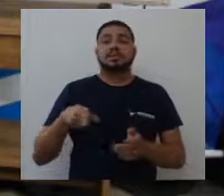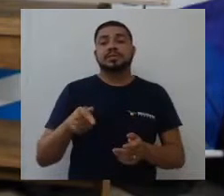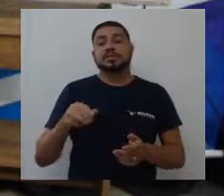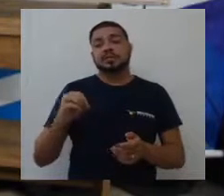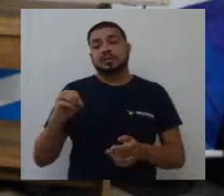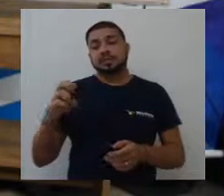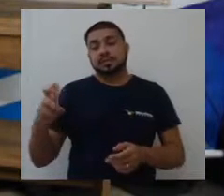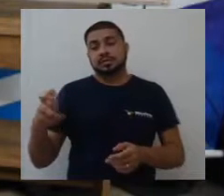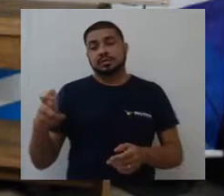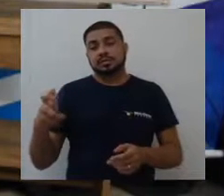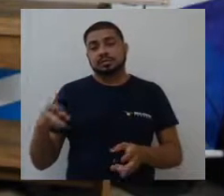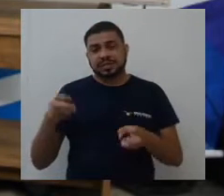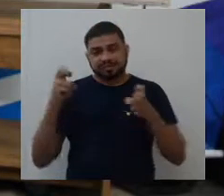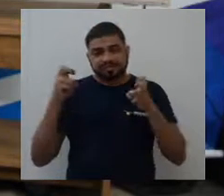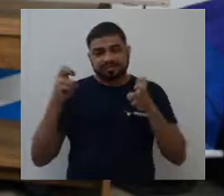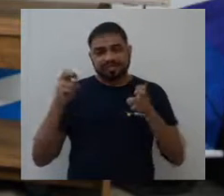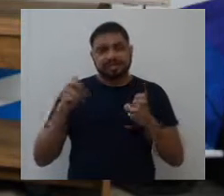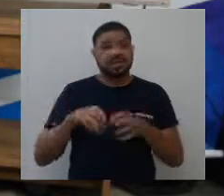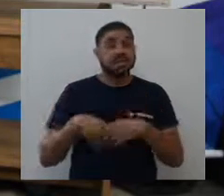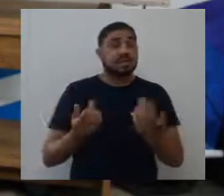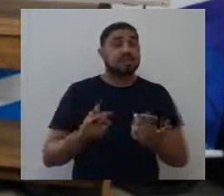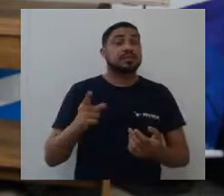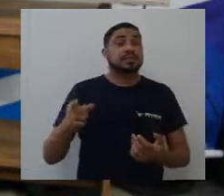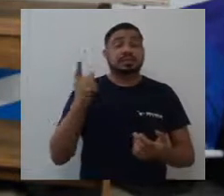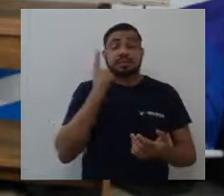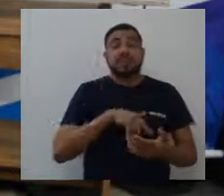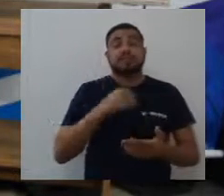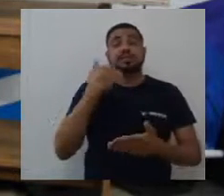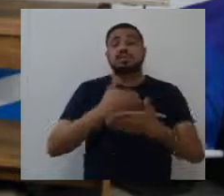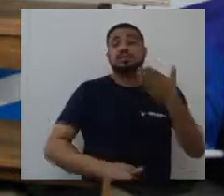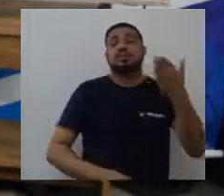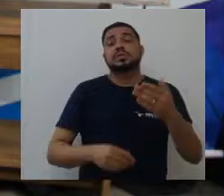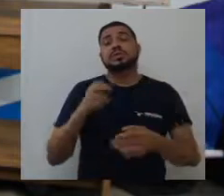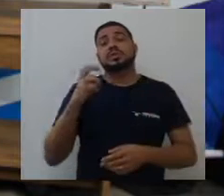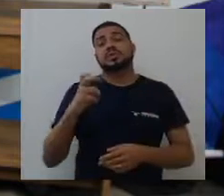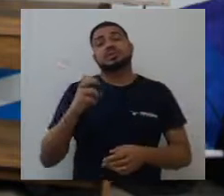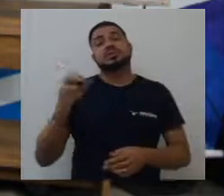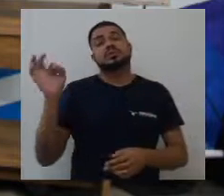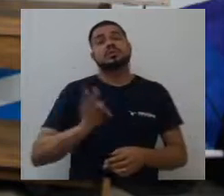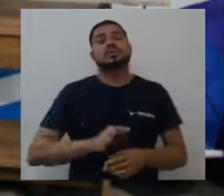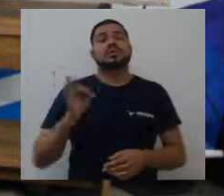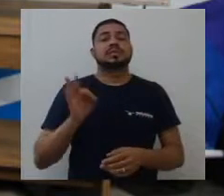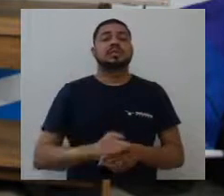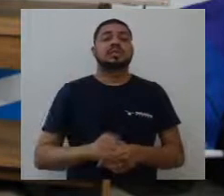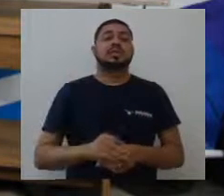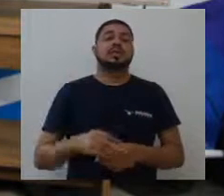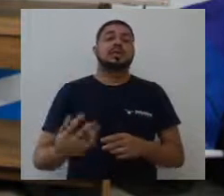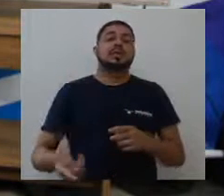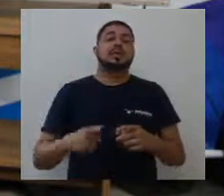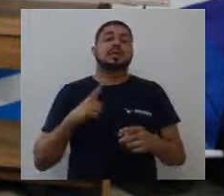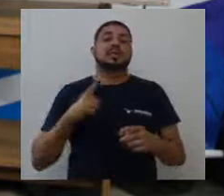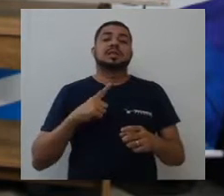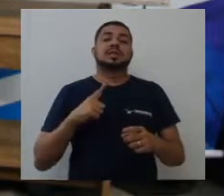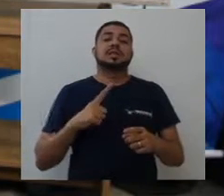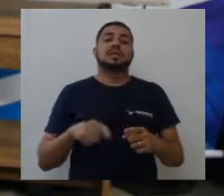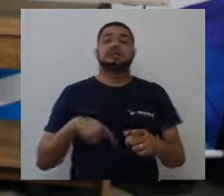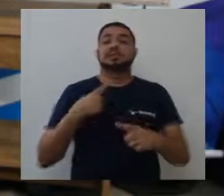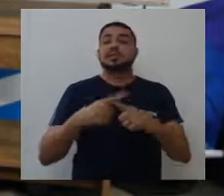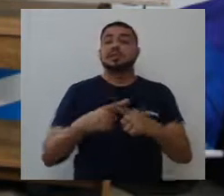0,05. Percebeu? É por isso que dar um desconto de 5% é o mesmo que multiplicar o número por